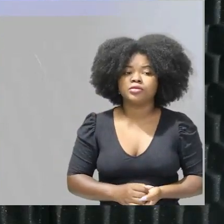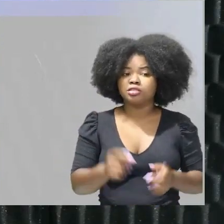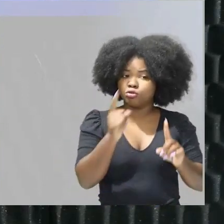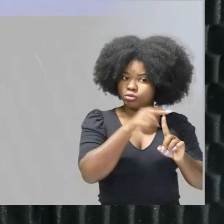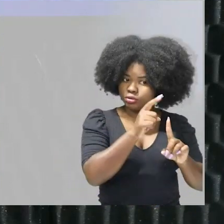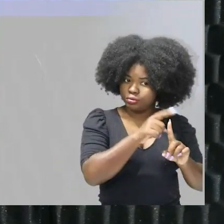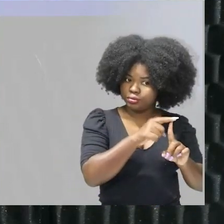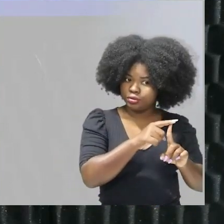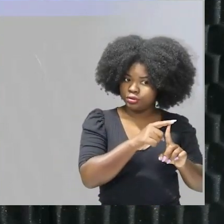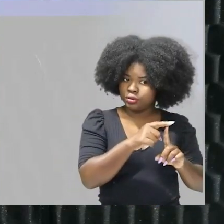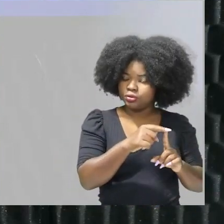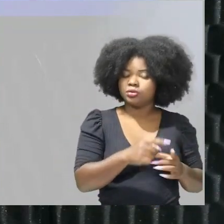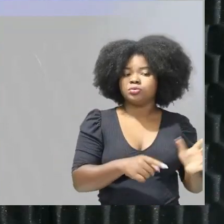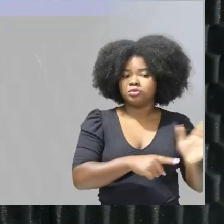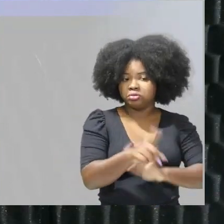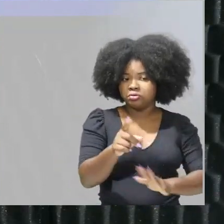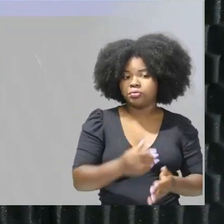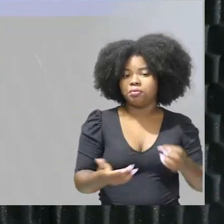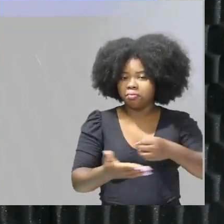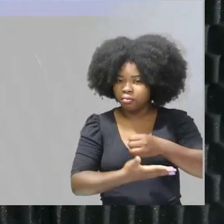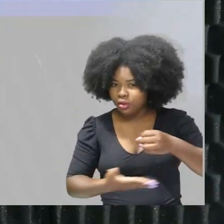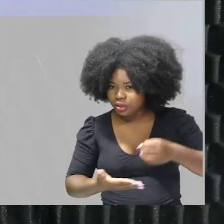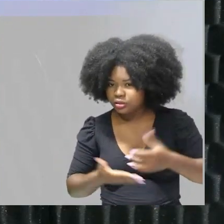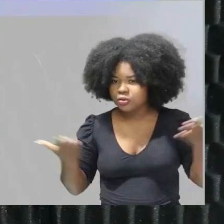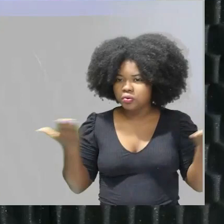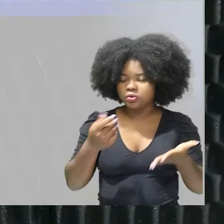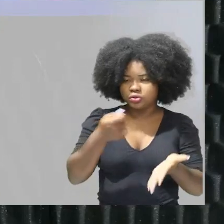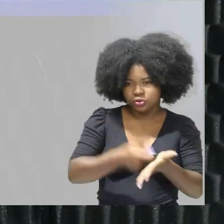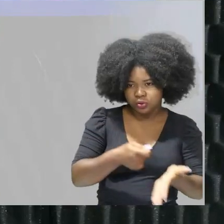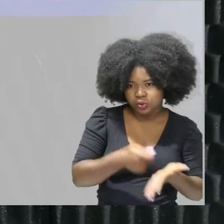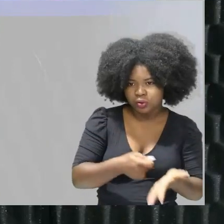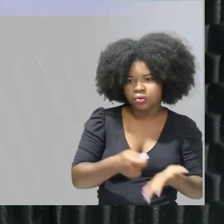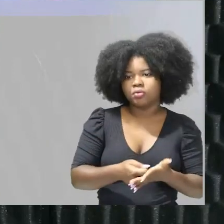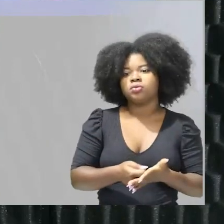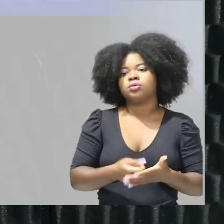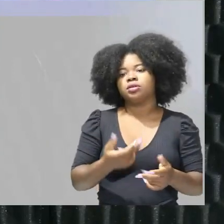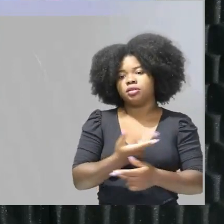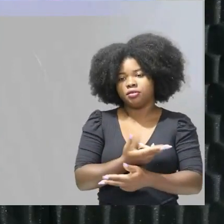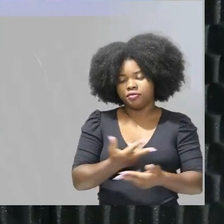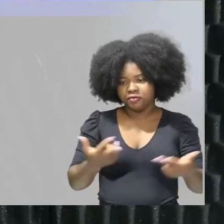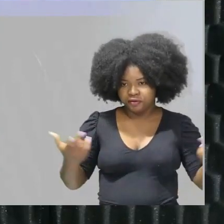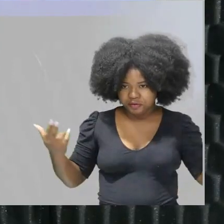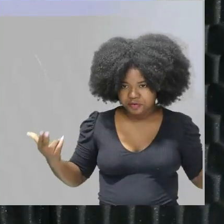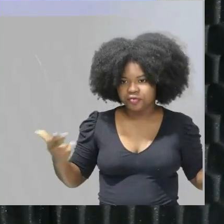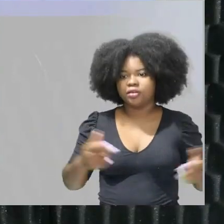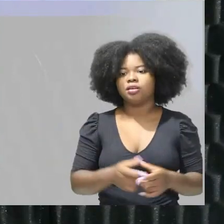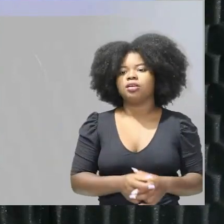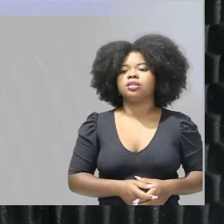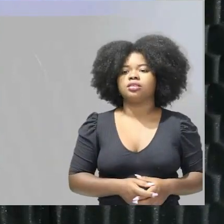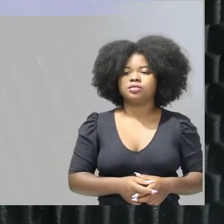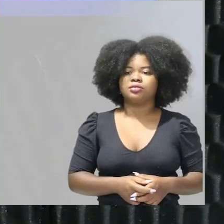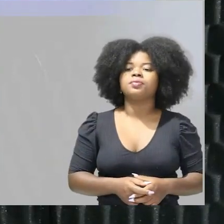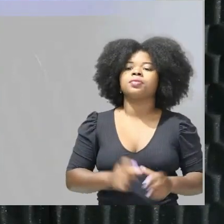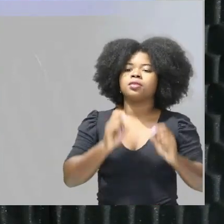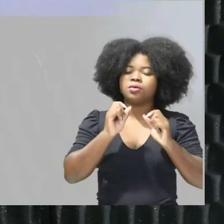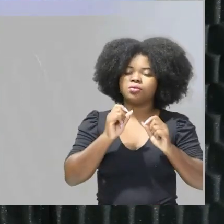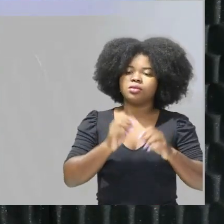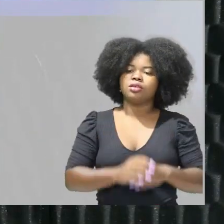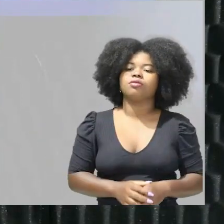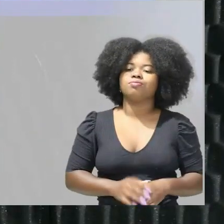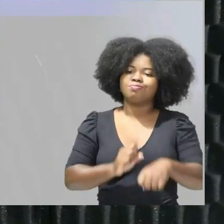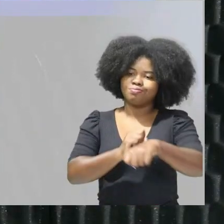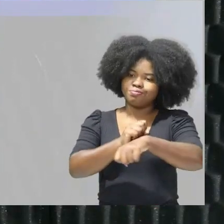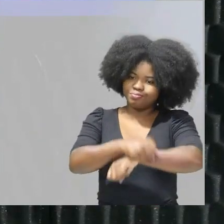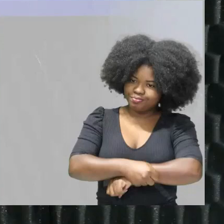questão básico hoje trabalhado Na maioria das plataformas de universidades Quando